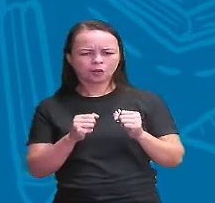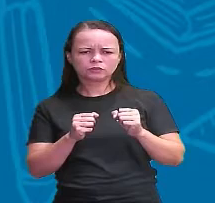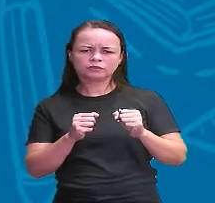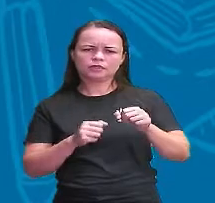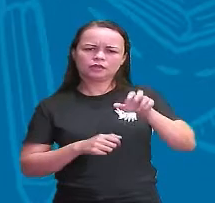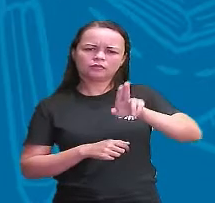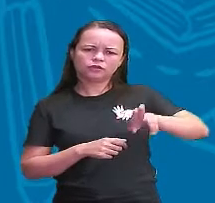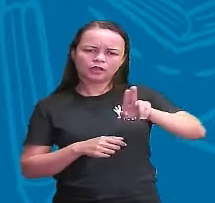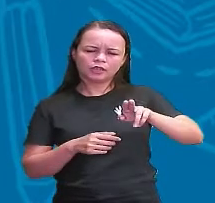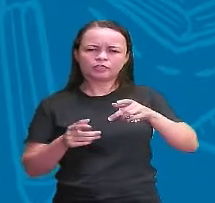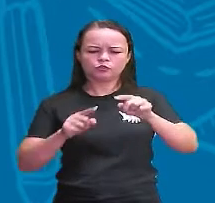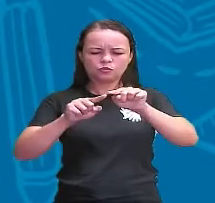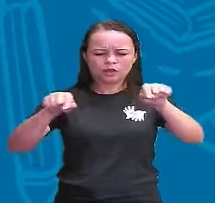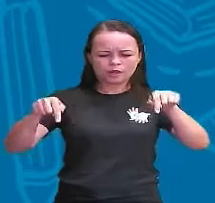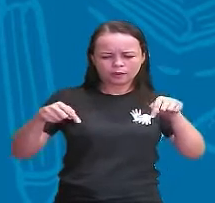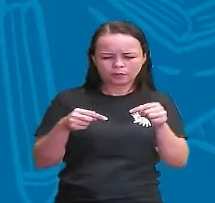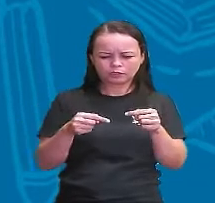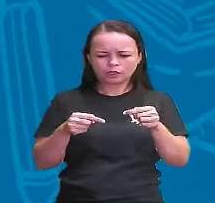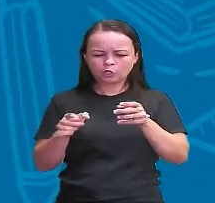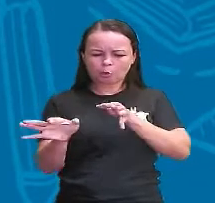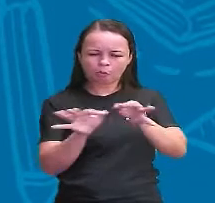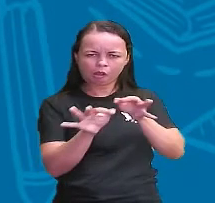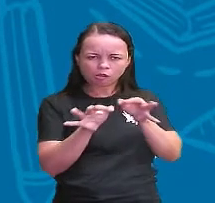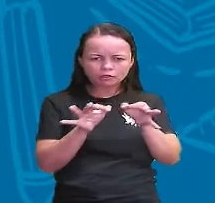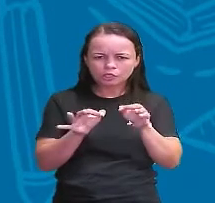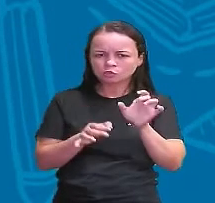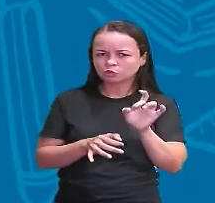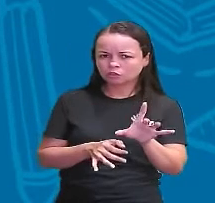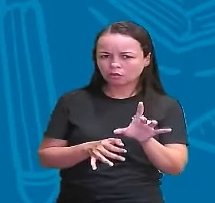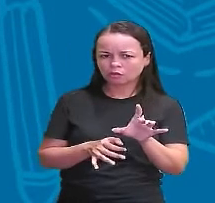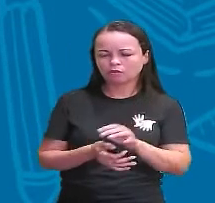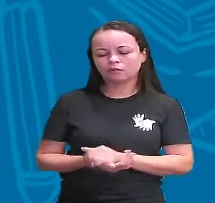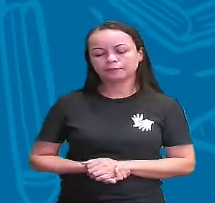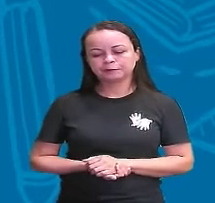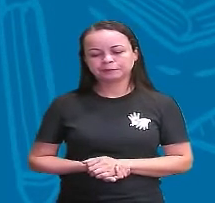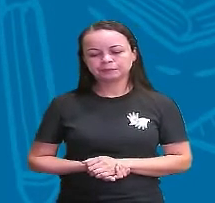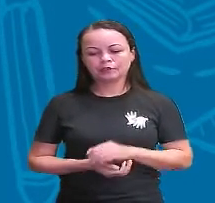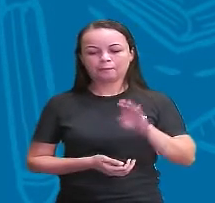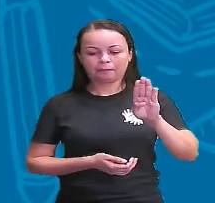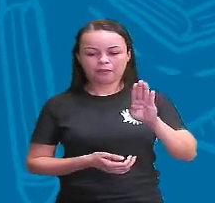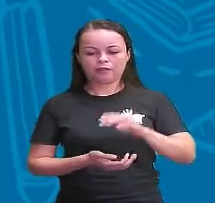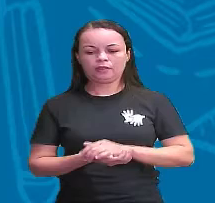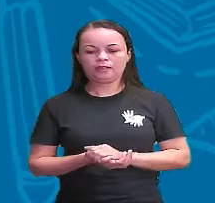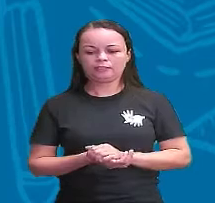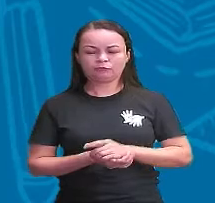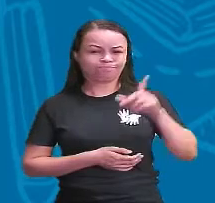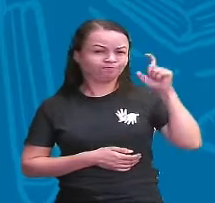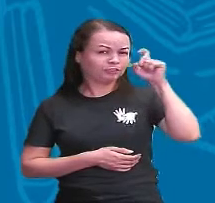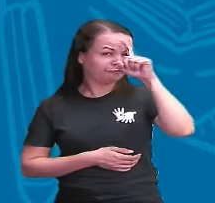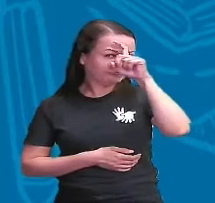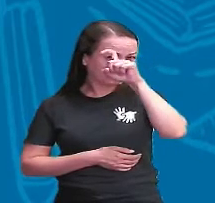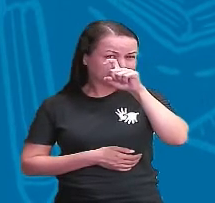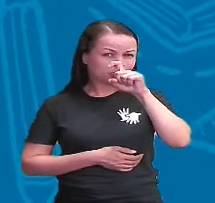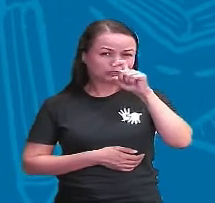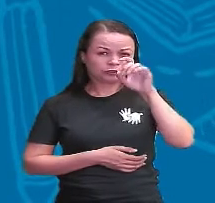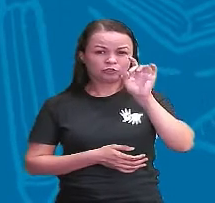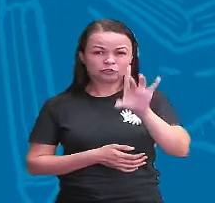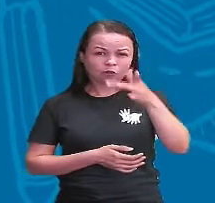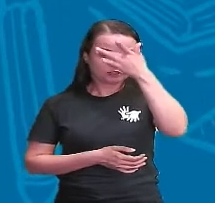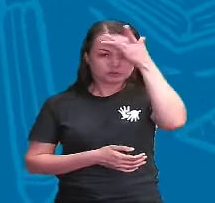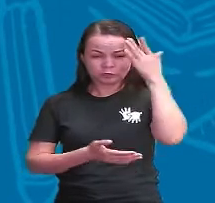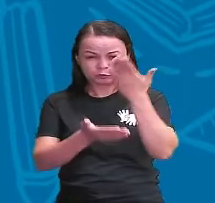em laboratórios altamente equipados. São difíceis e apenas cientistas podem